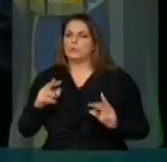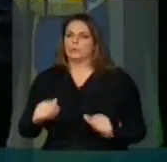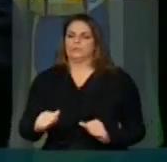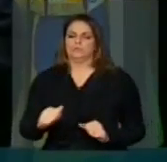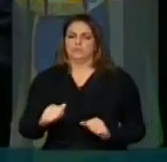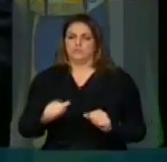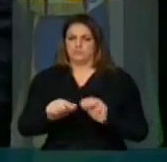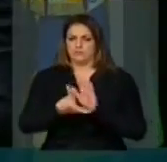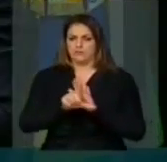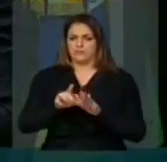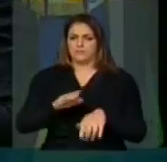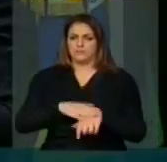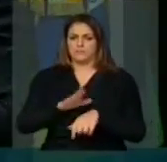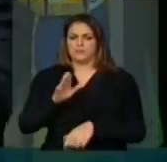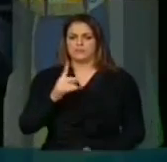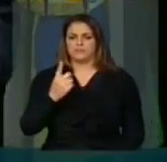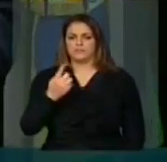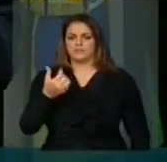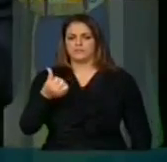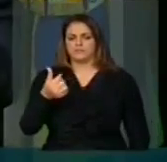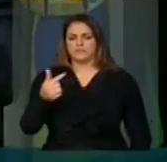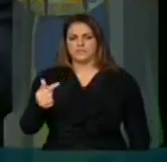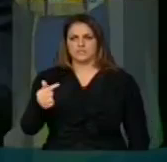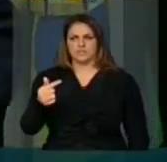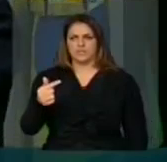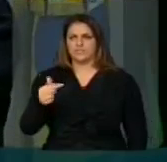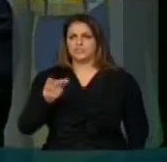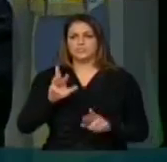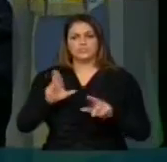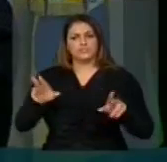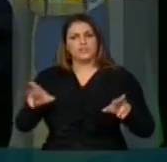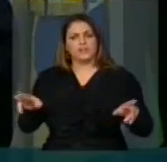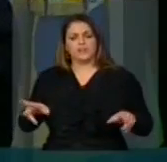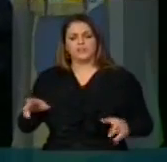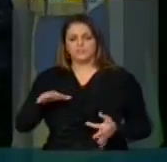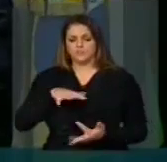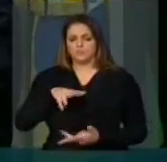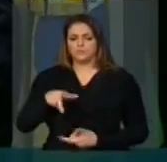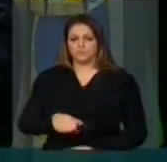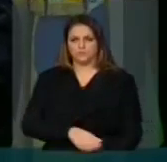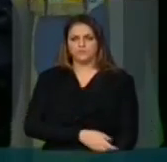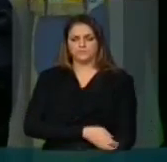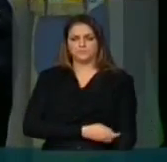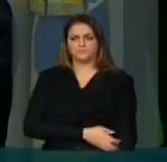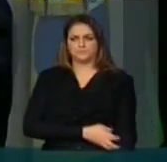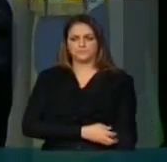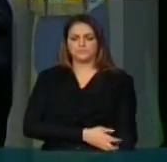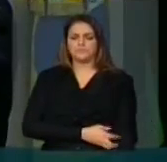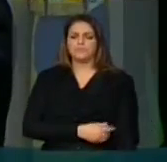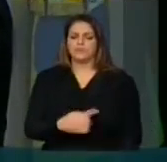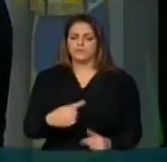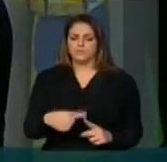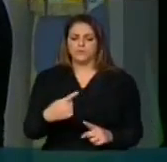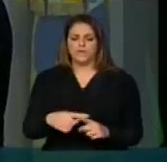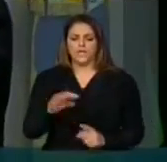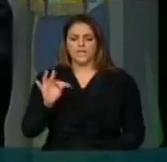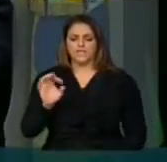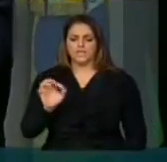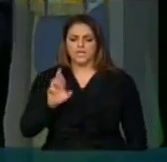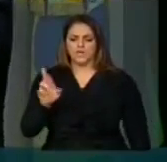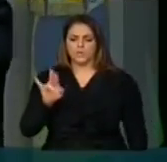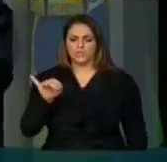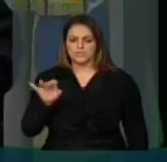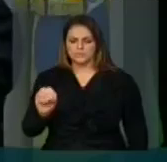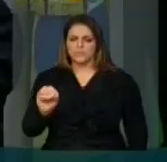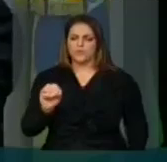de 167 definições mundo afora, porque o terrorismo, ele afeta, ele lesiona bens múltiplos, por isso a